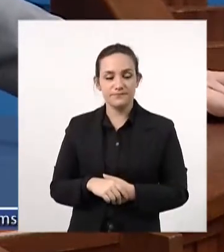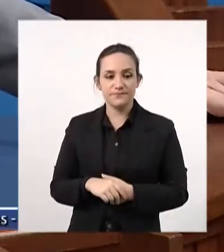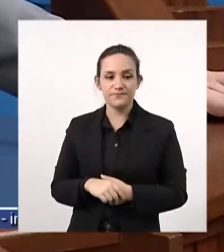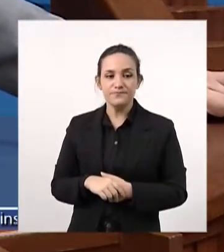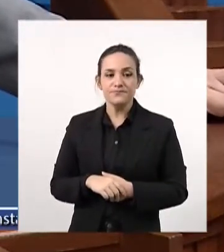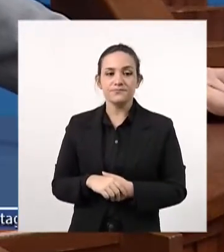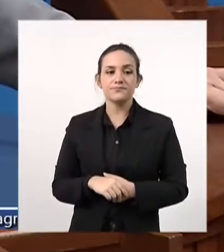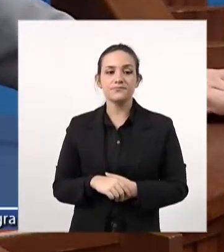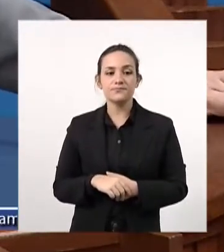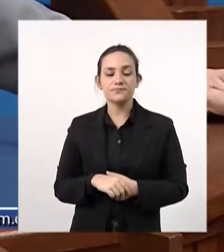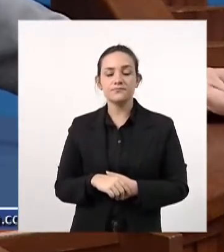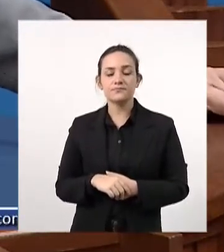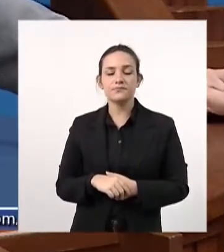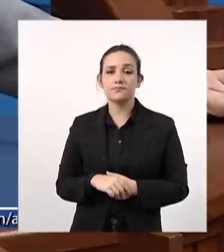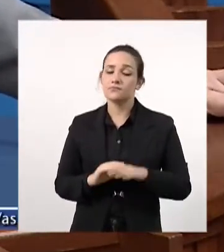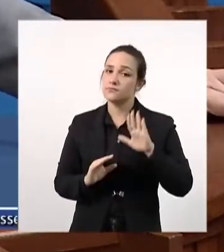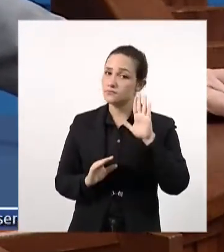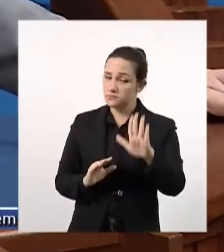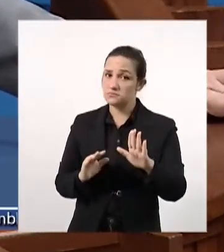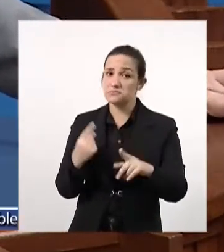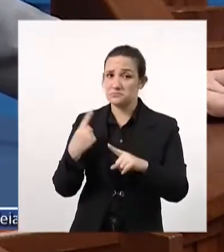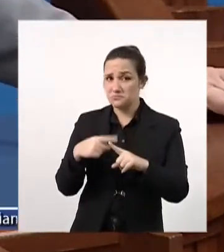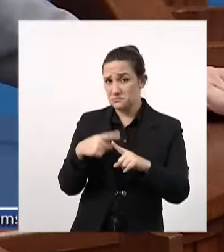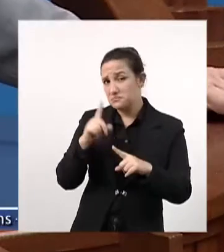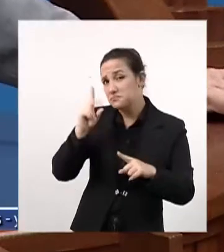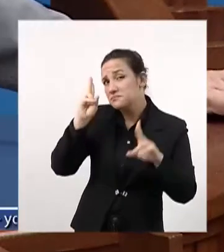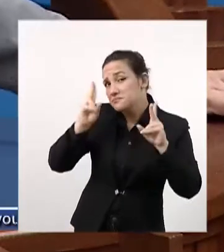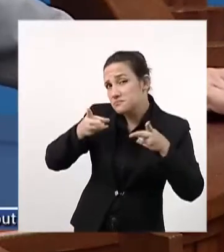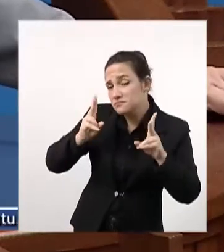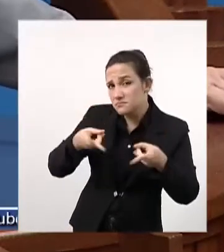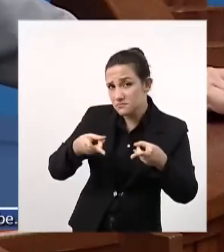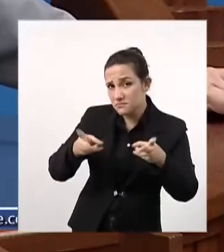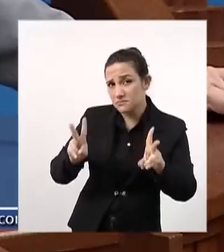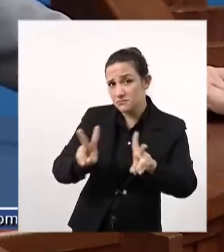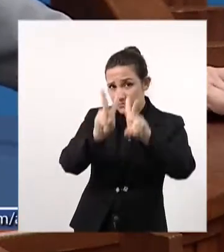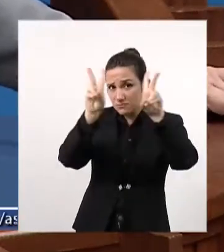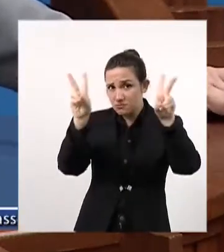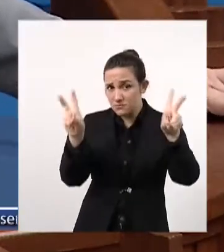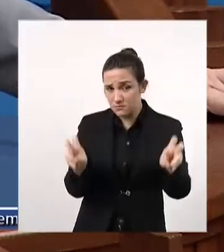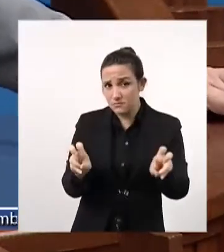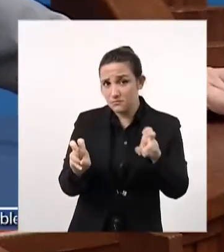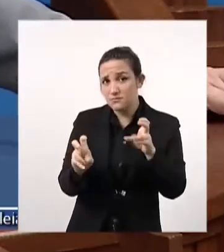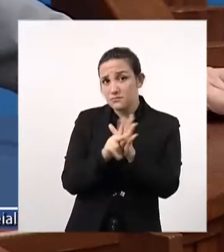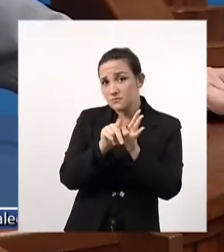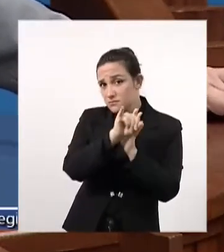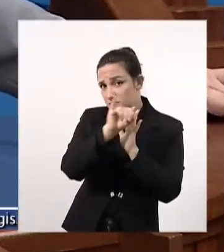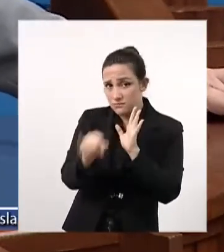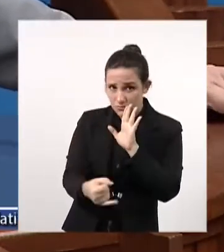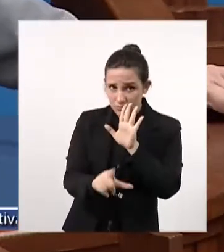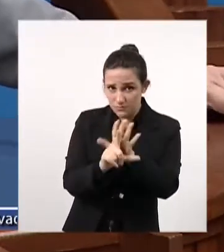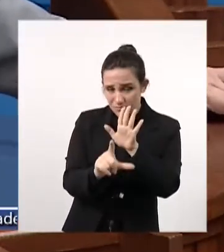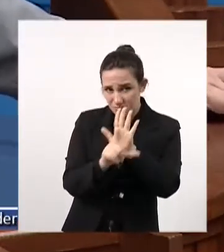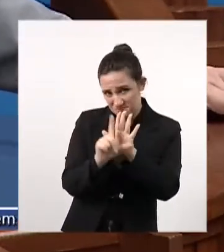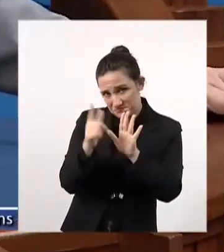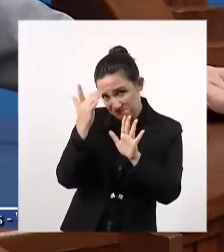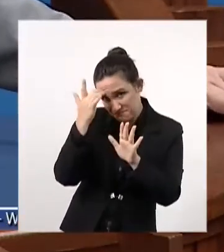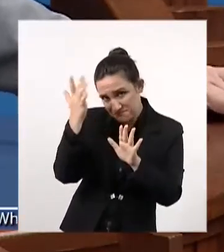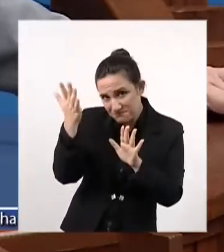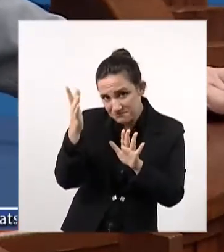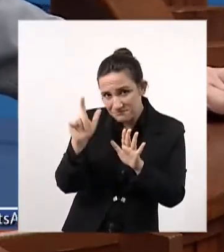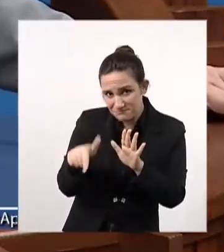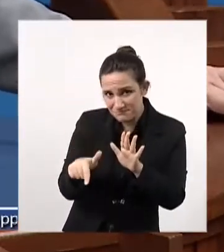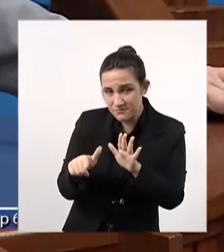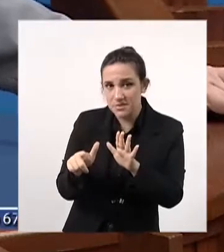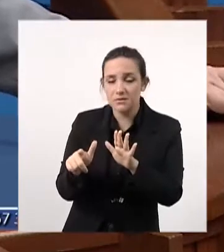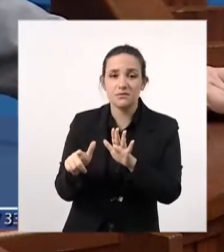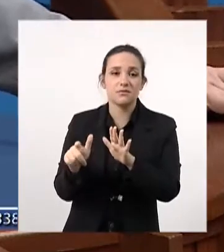árido, porque nem sempre as matérias pautadas pelo governo, naquele dado momento em